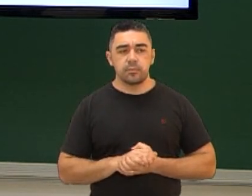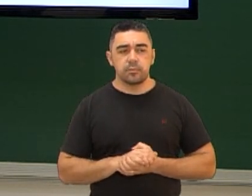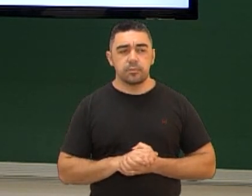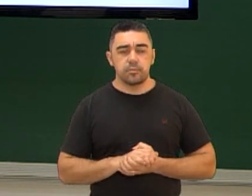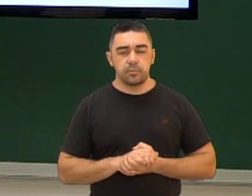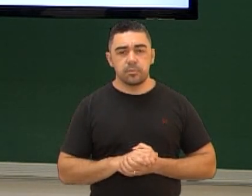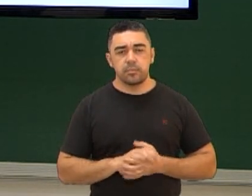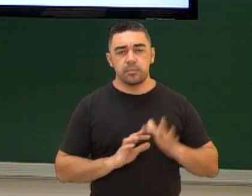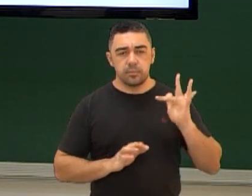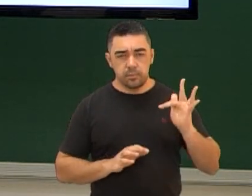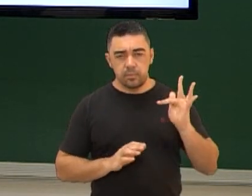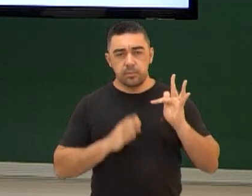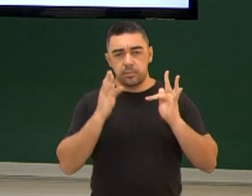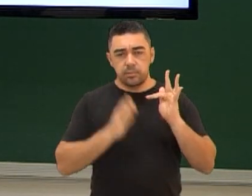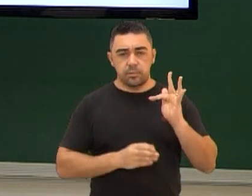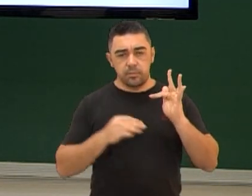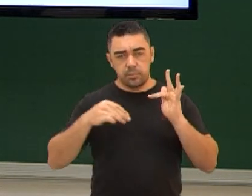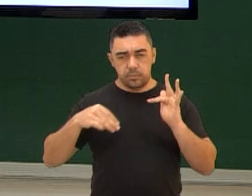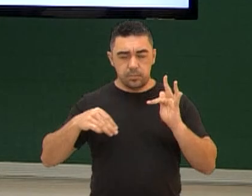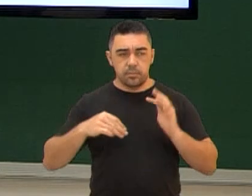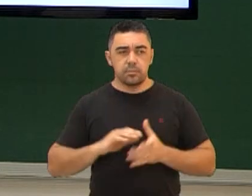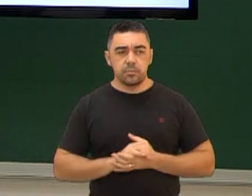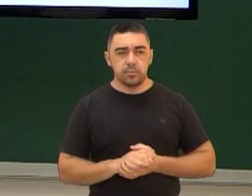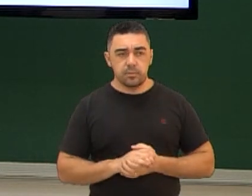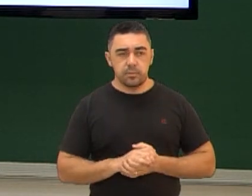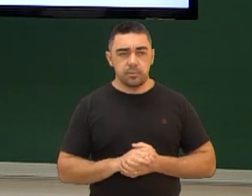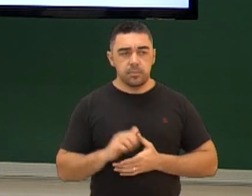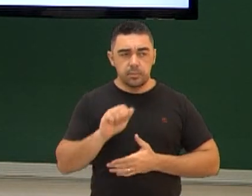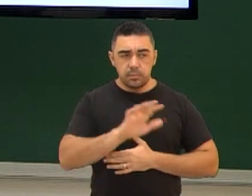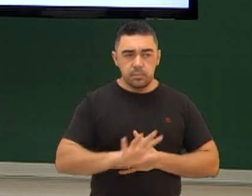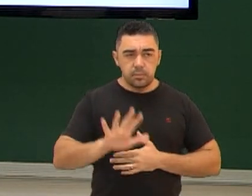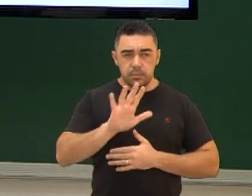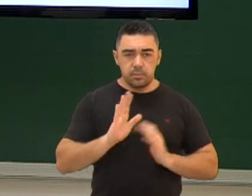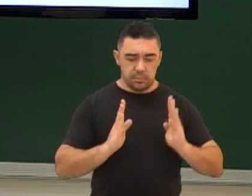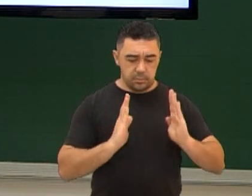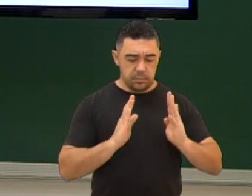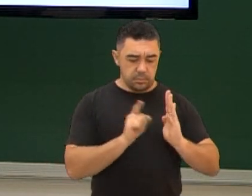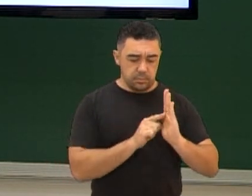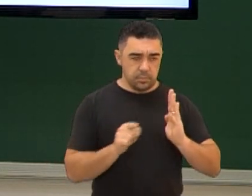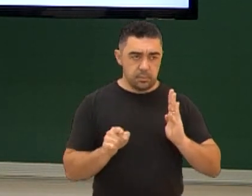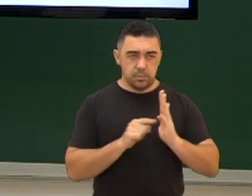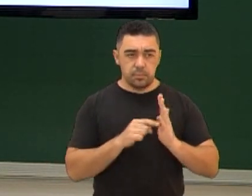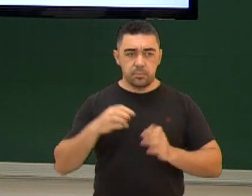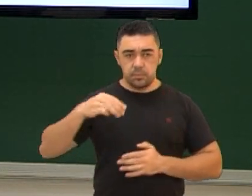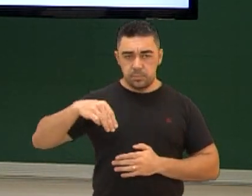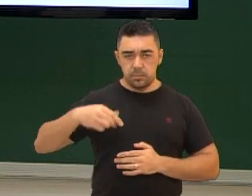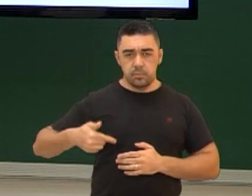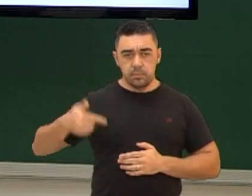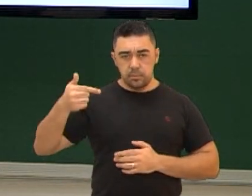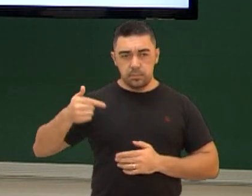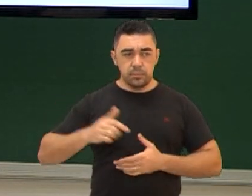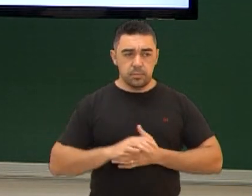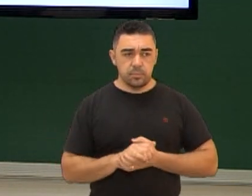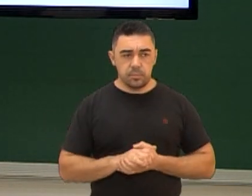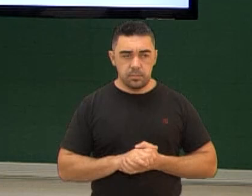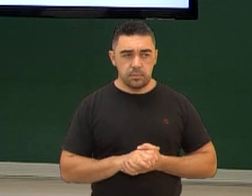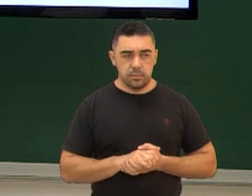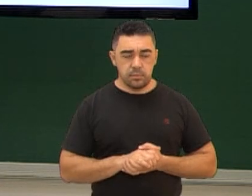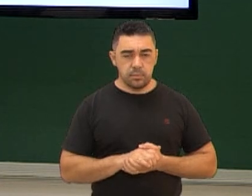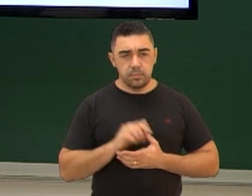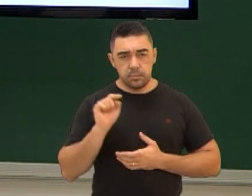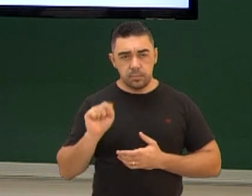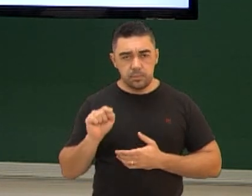permissividade é o Faraday por metro. A área das placas paralelas é um metro quadrado. Então,